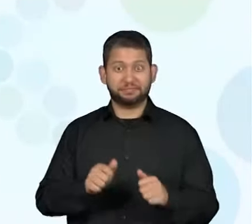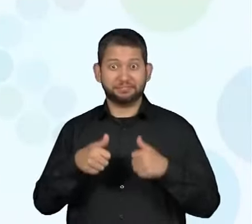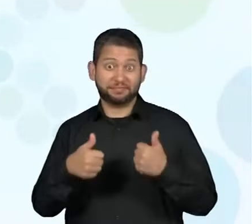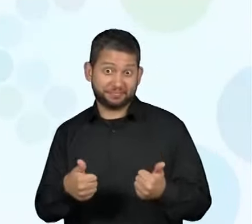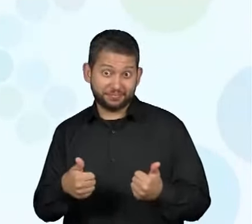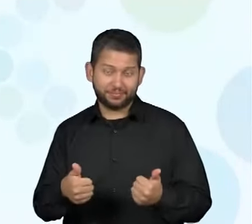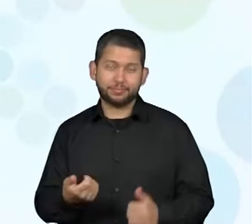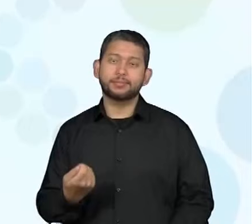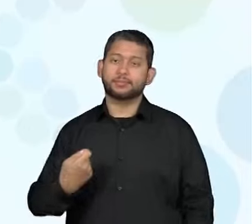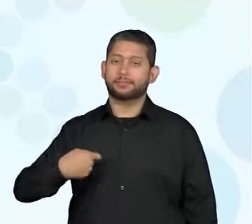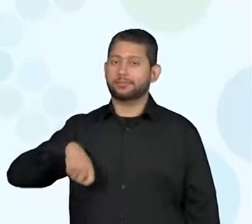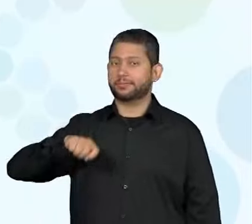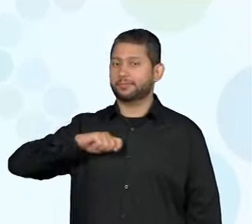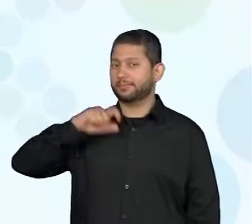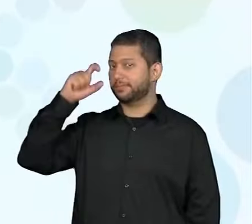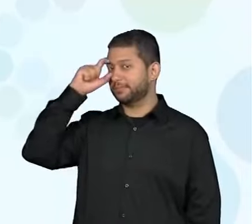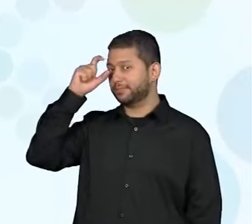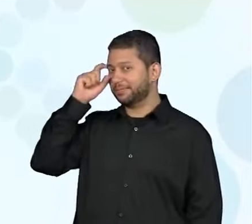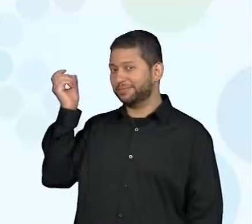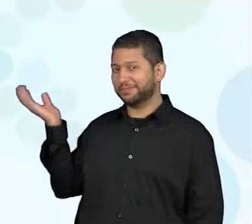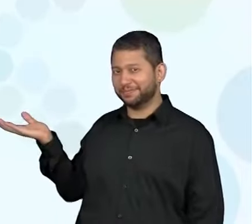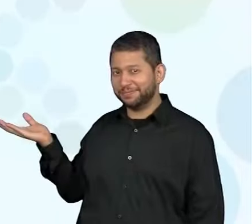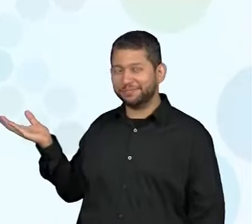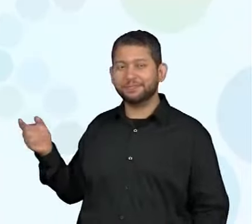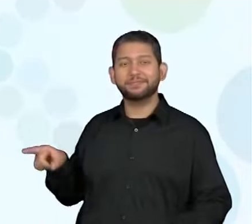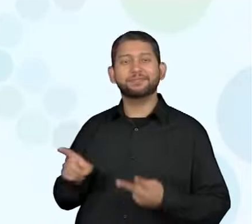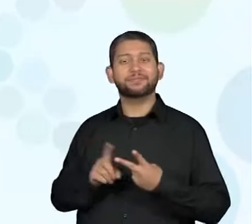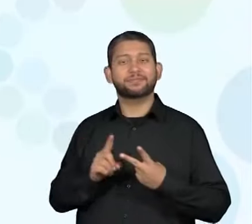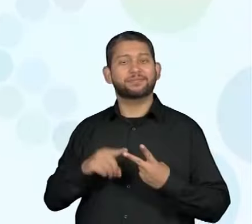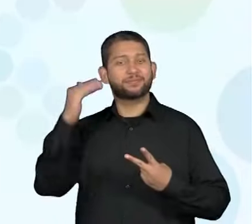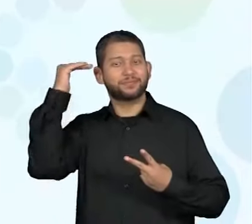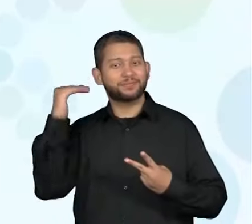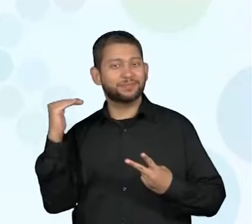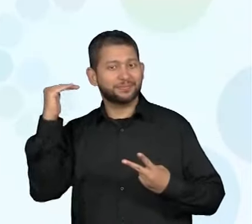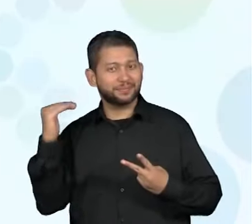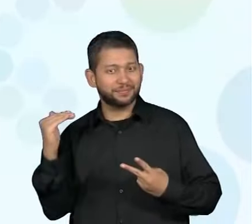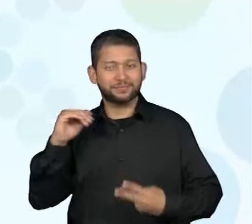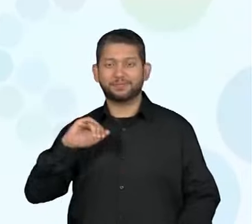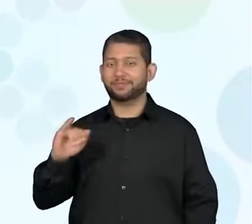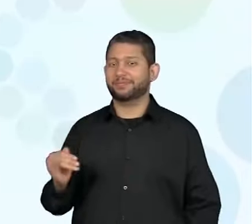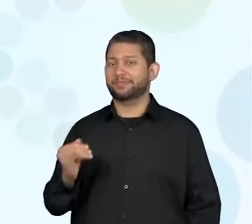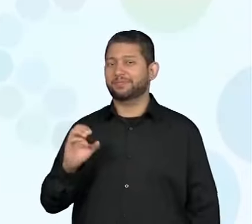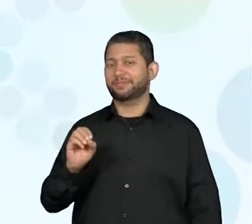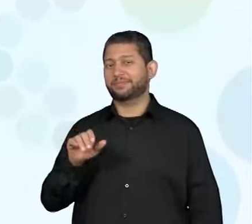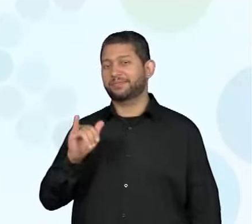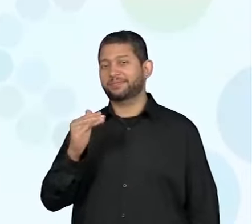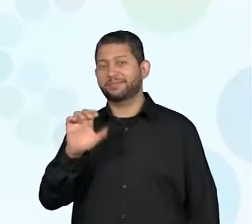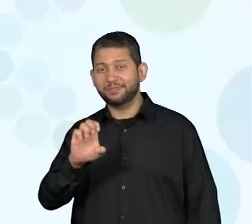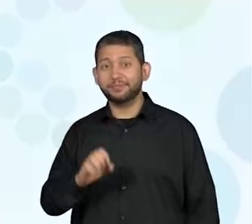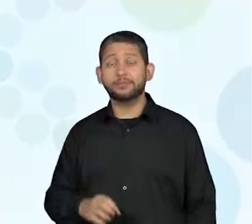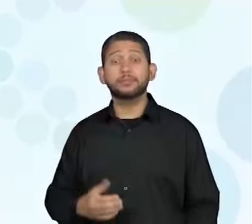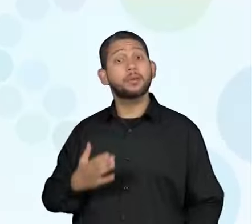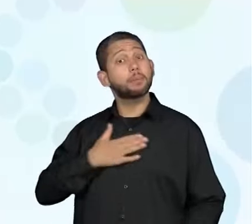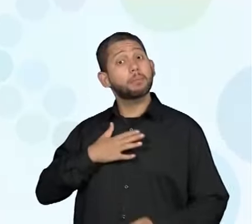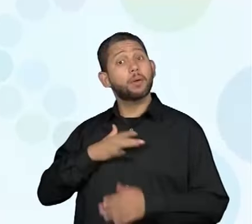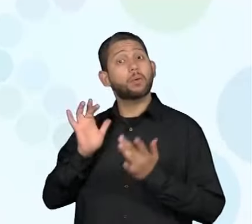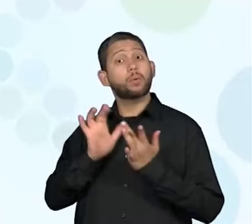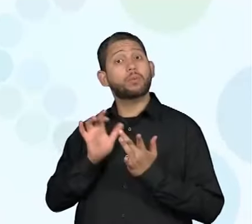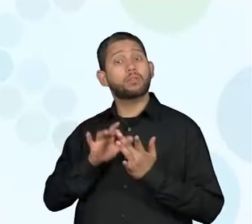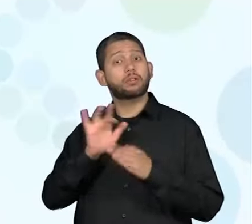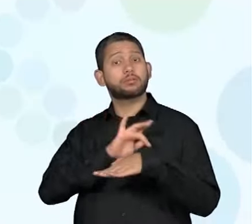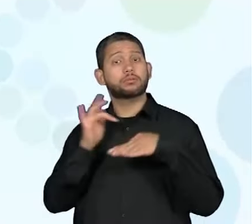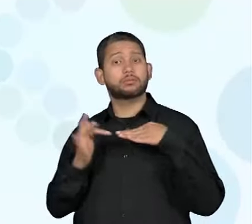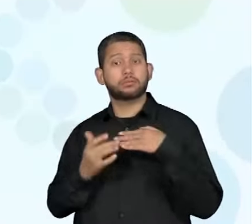nós, Progenô, ProJoyce, vamos deixar aí para vocês as nossas redes sociais,